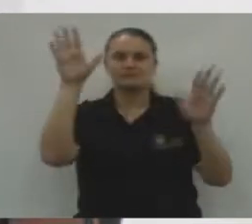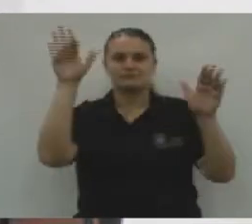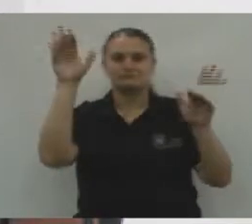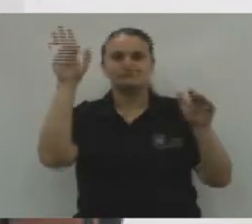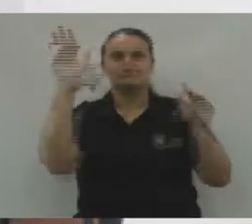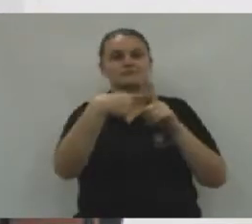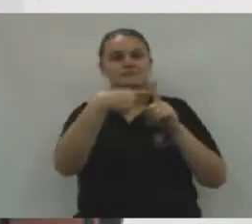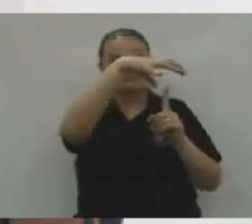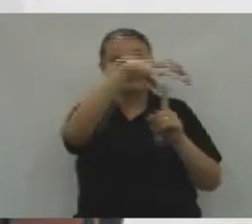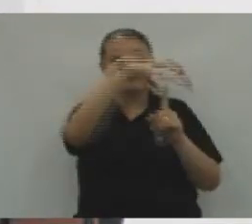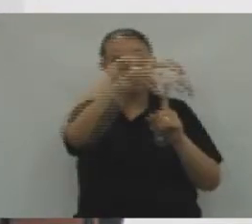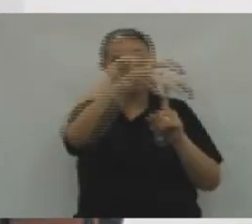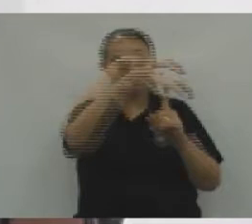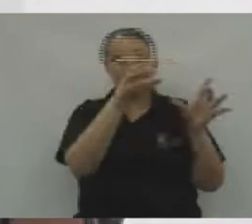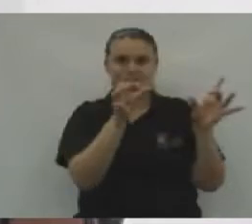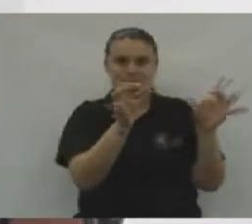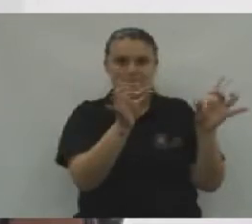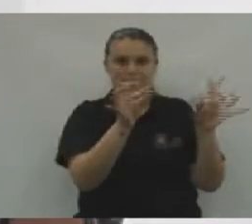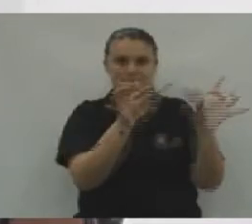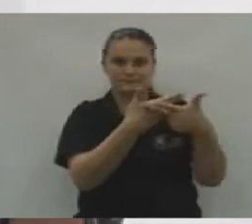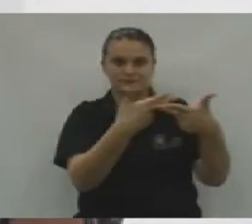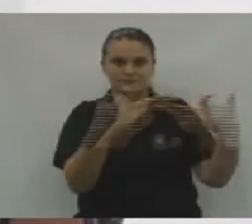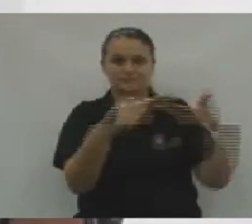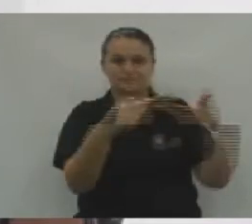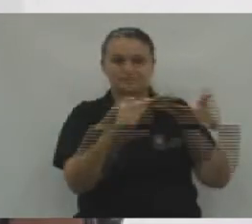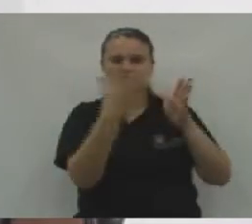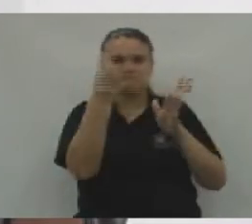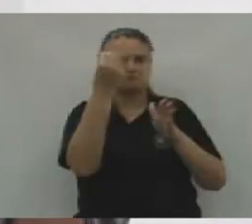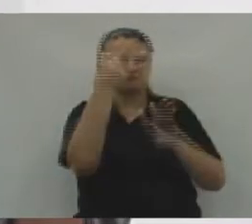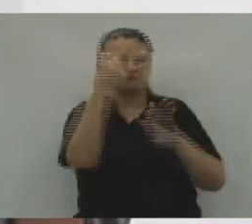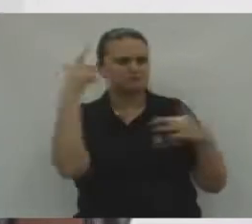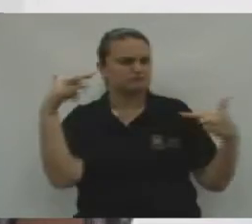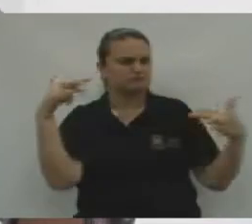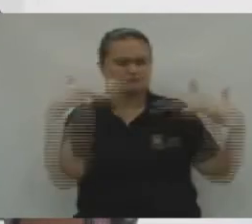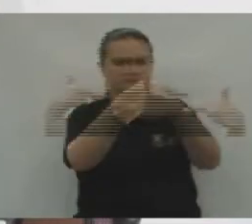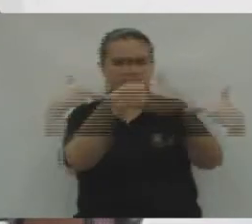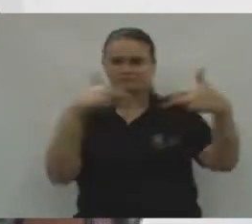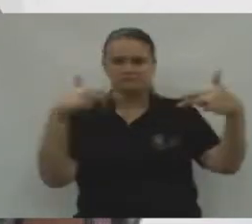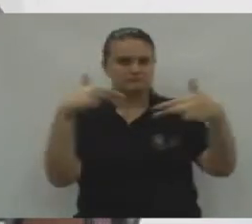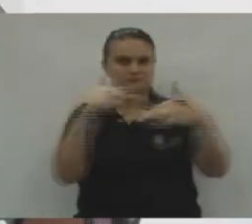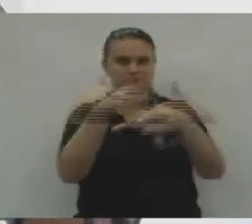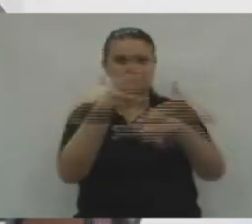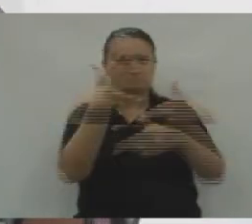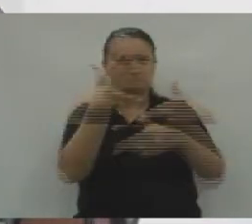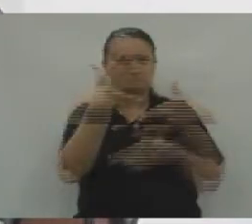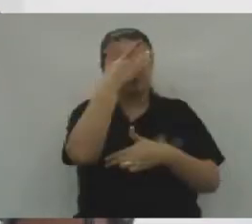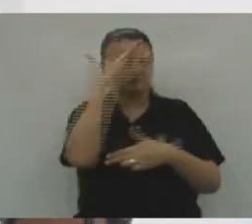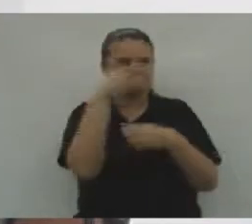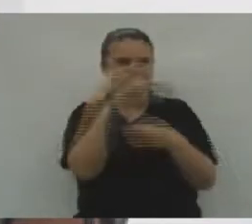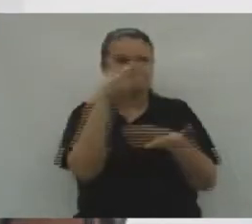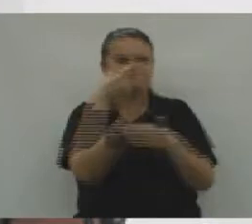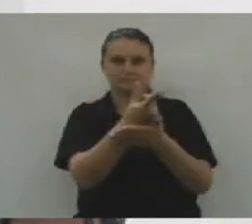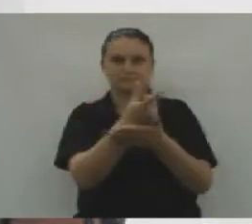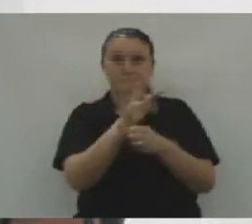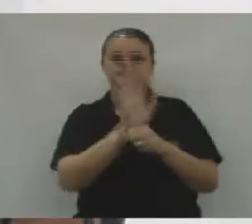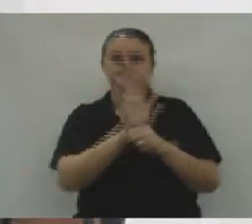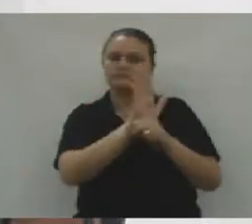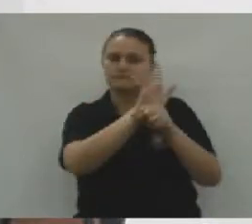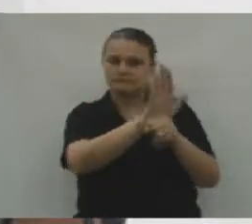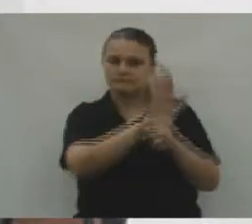feira apresenta uma movimentação em termos de numerário muito grande. Contribui bastante para a renda